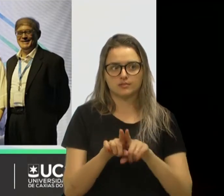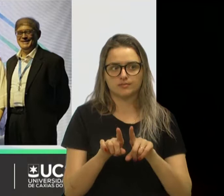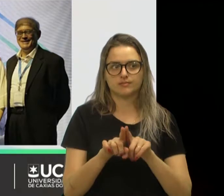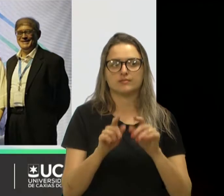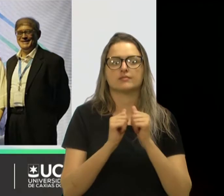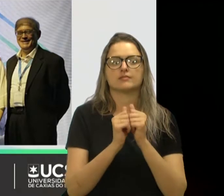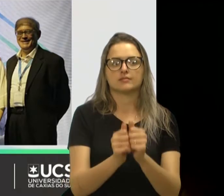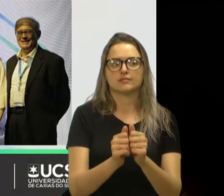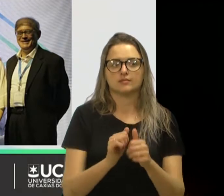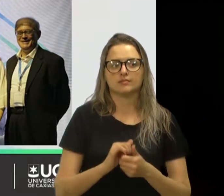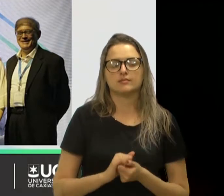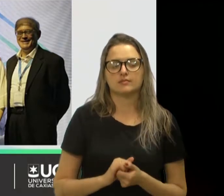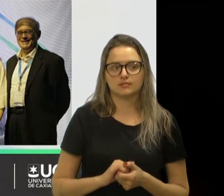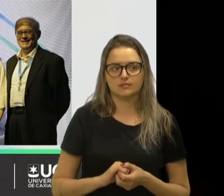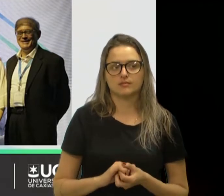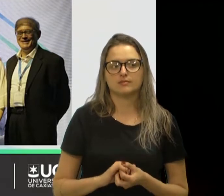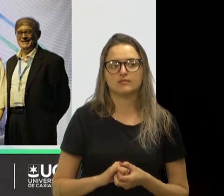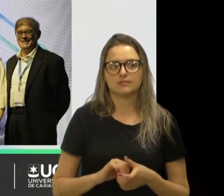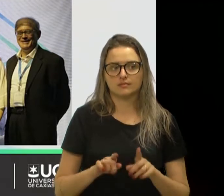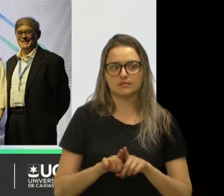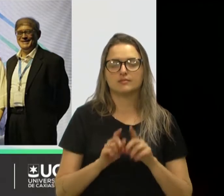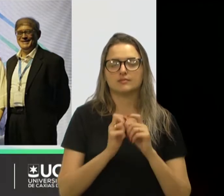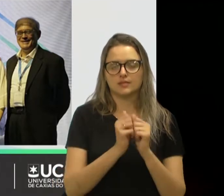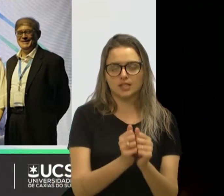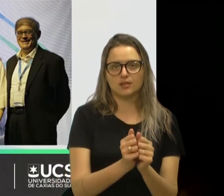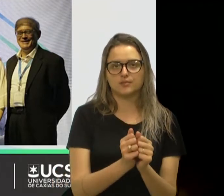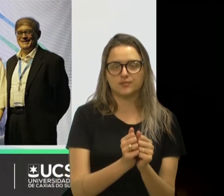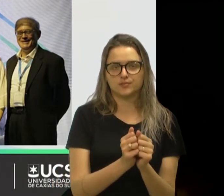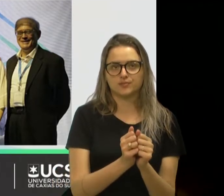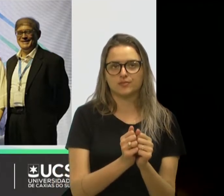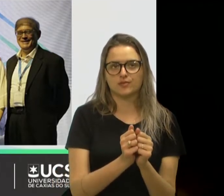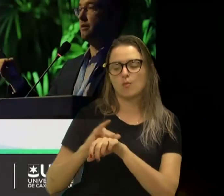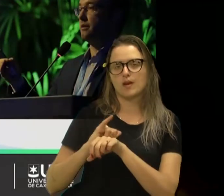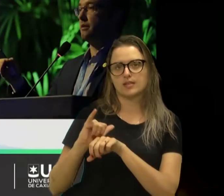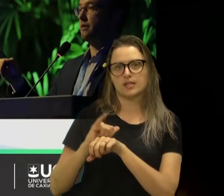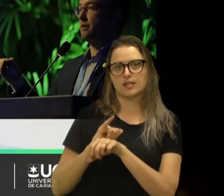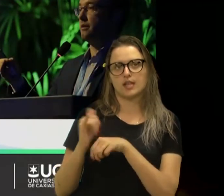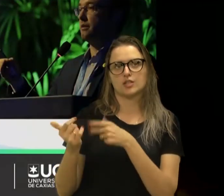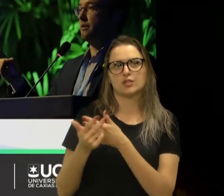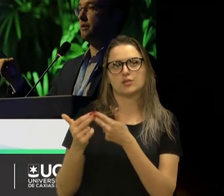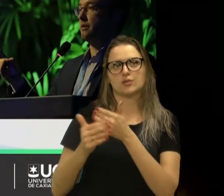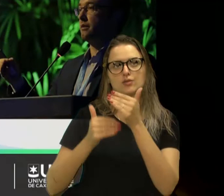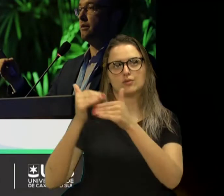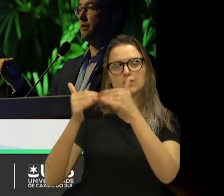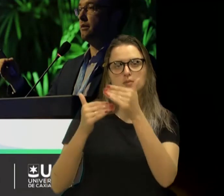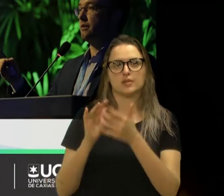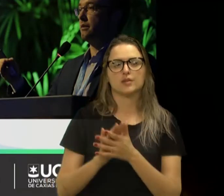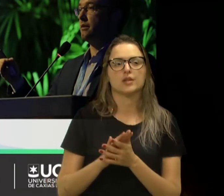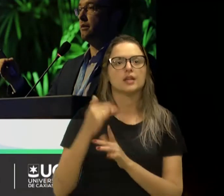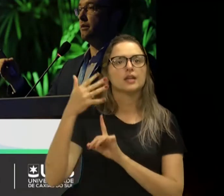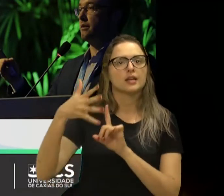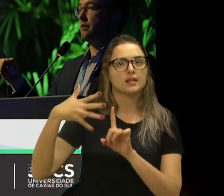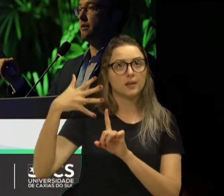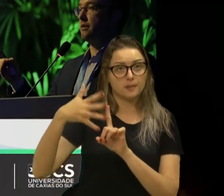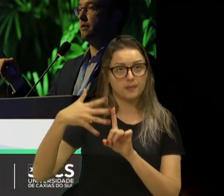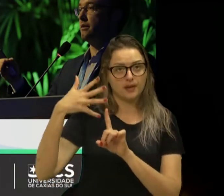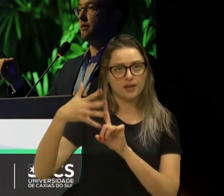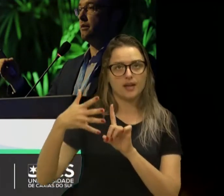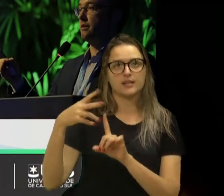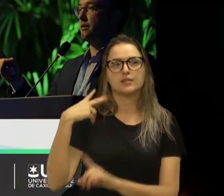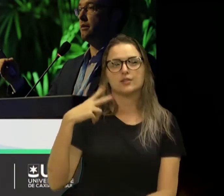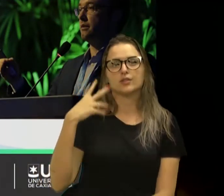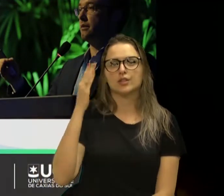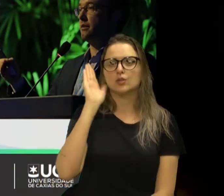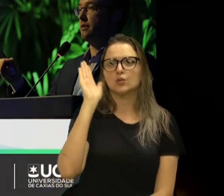uma produção científica e institucional muito forte nesta temática. Nesta palestra, o vereador Felipe,